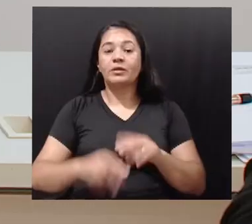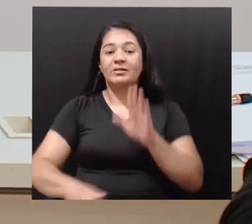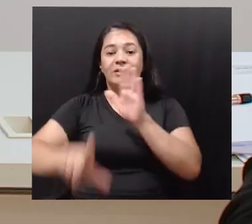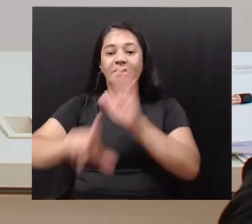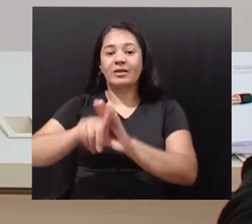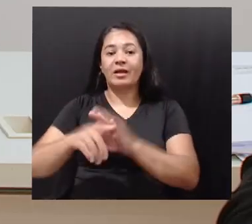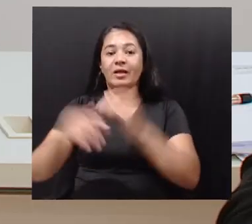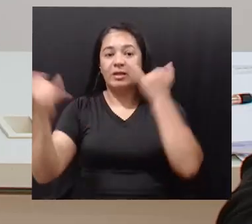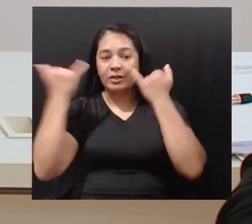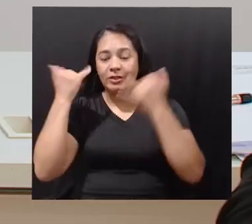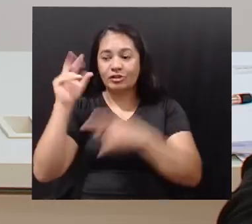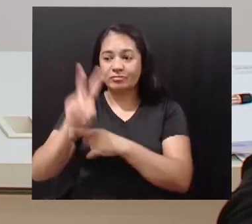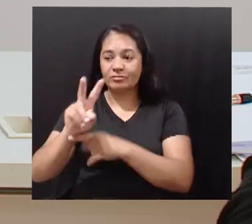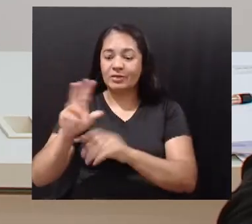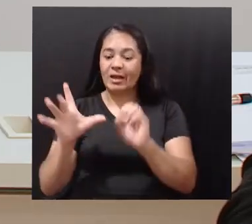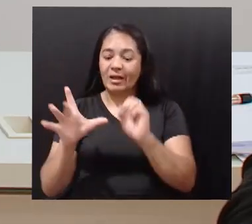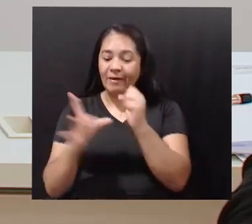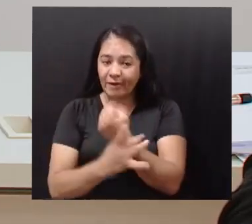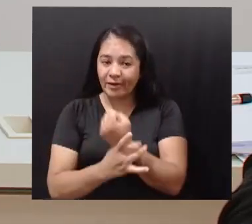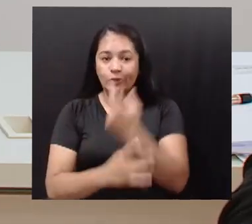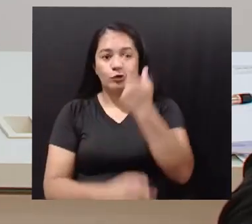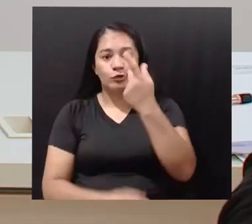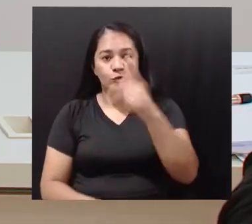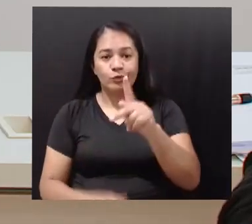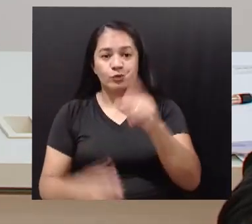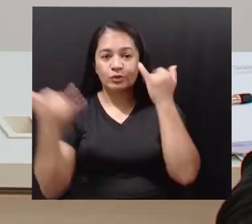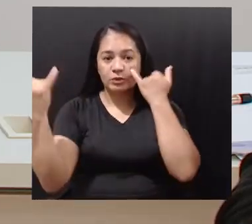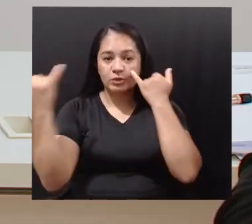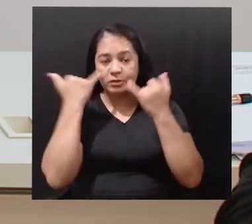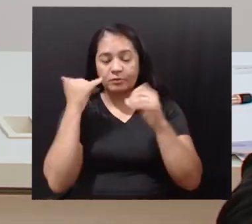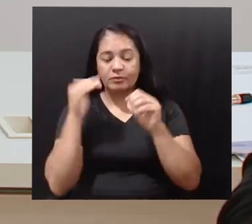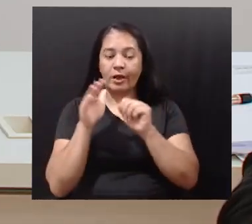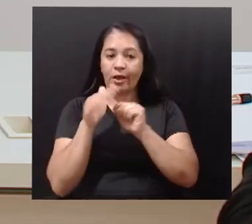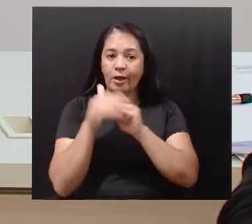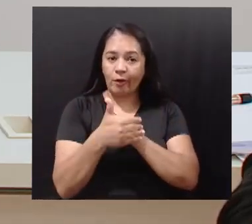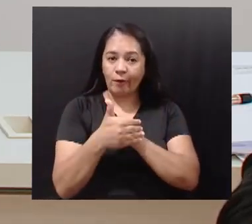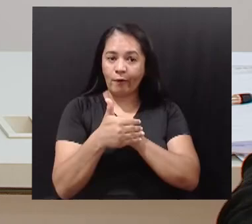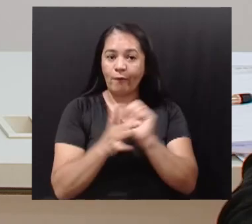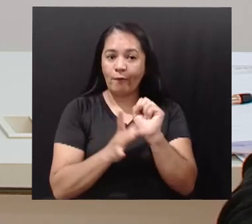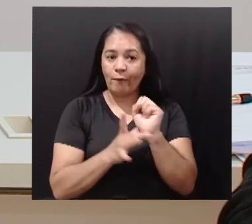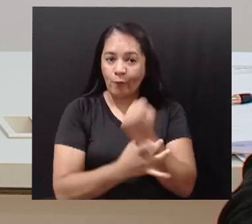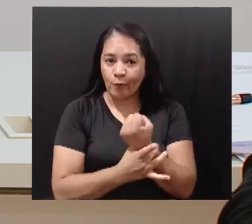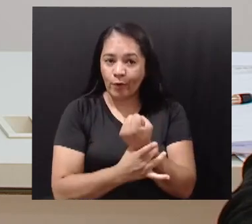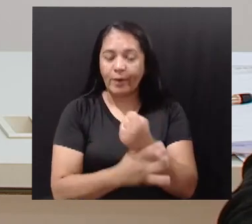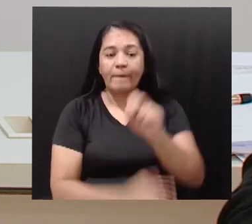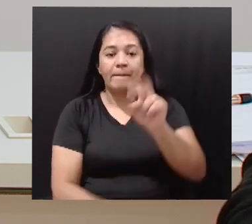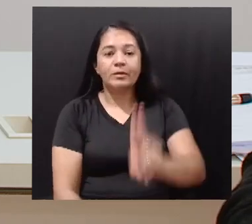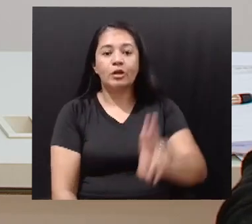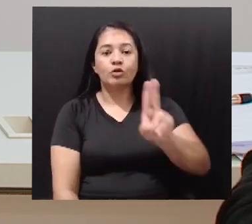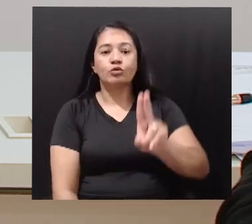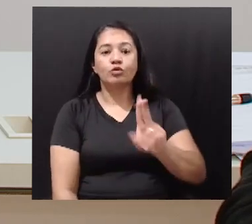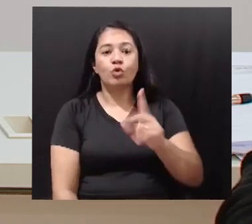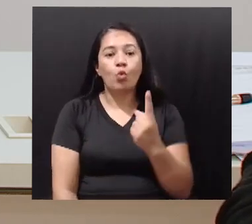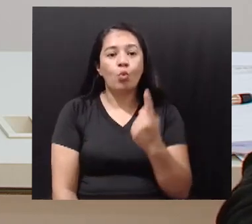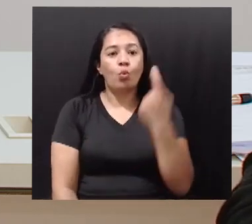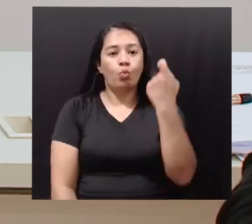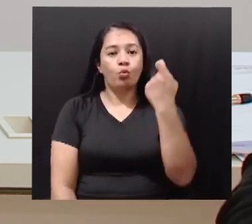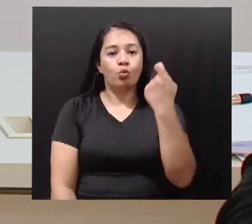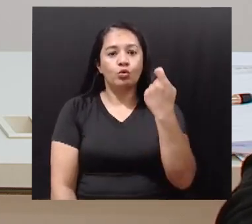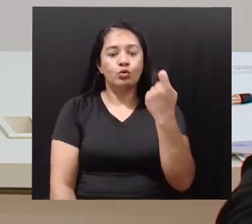segurança de que os seus dados eles vão ficar restritos a quem você cedeu para utilização com a